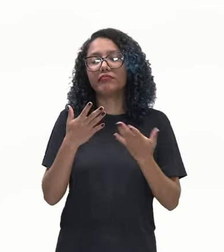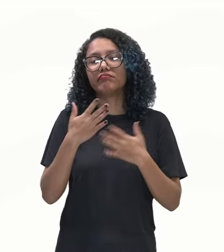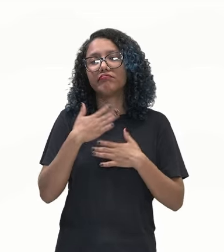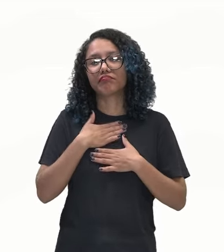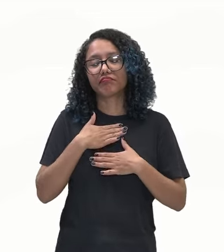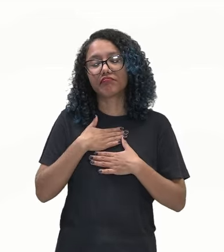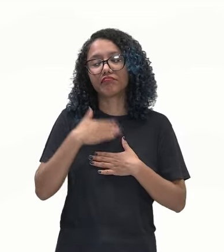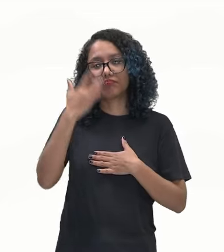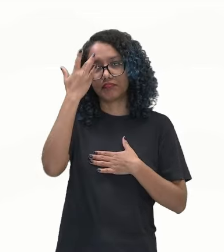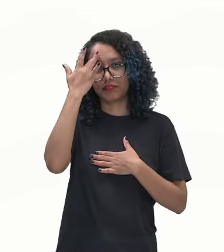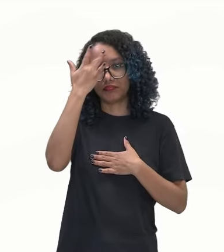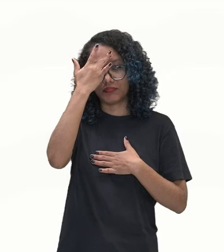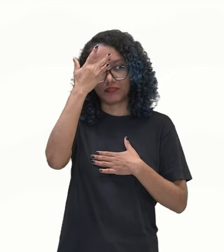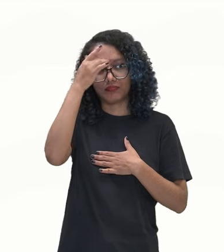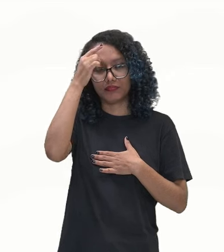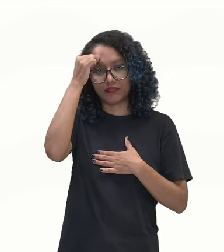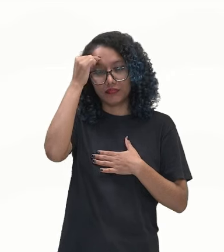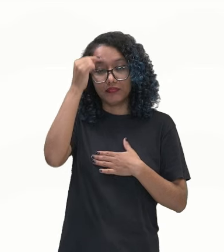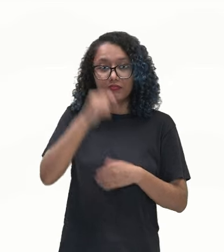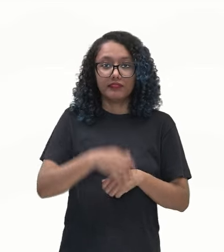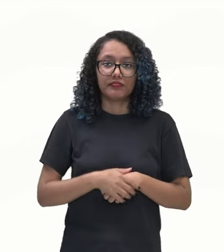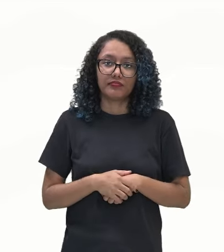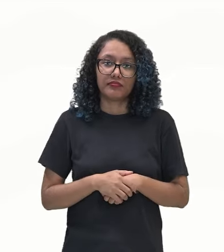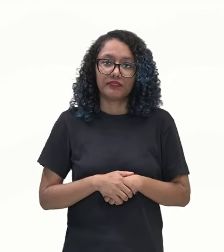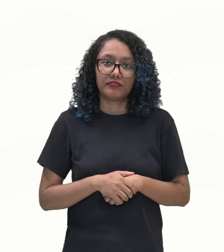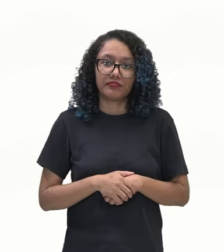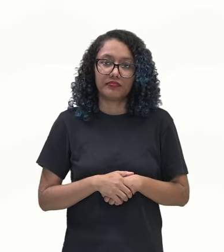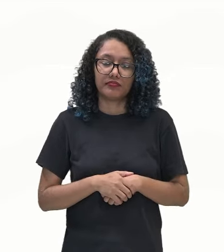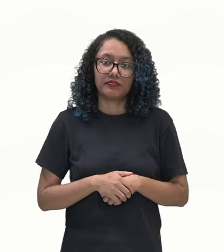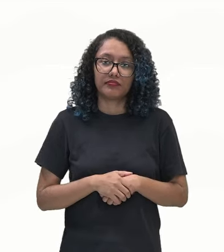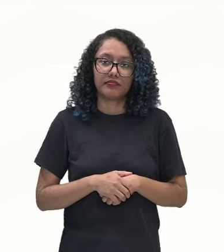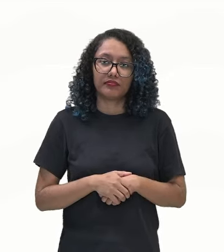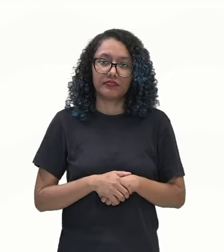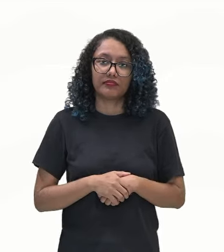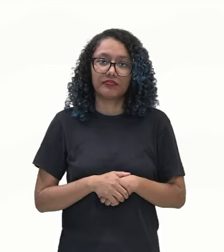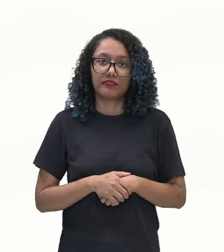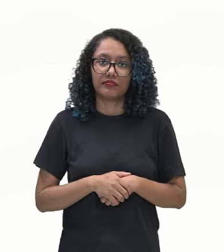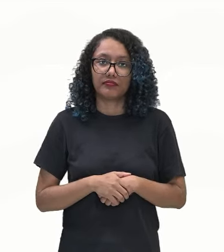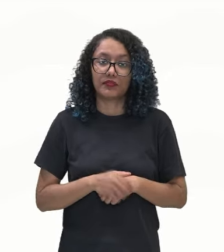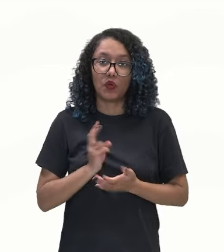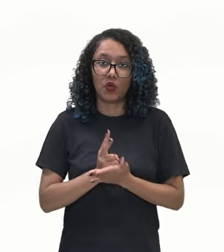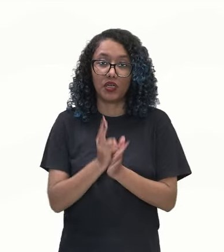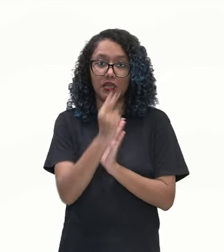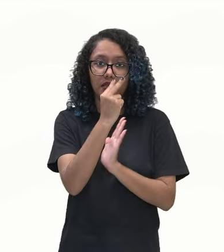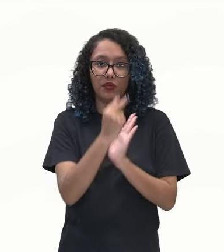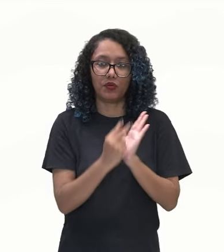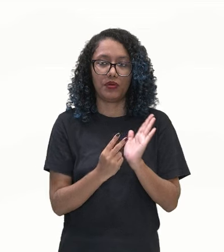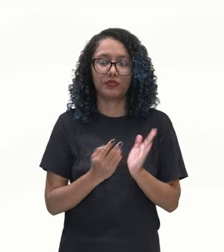é mental. Aliás, é bem-estar, tá? Sorry. But integrating,